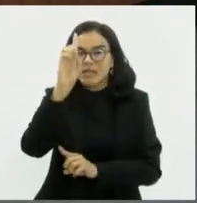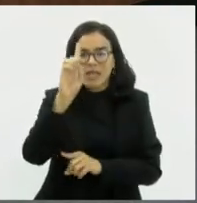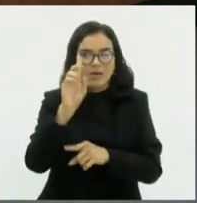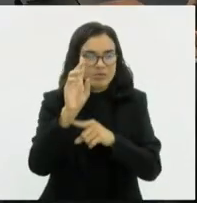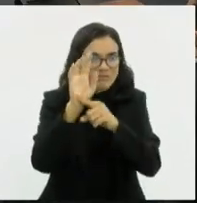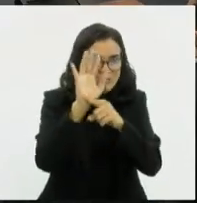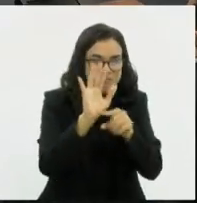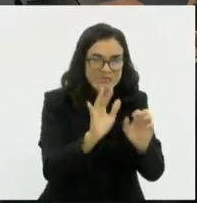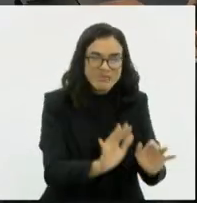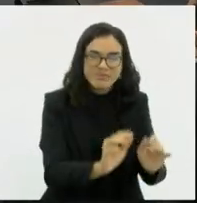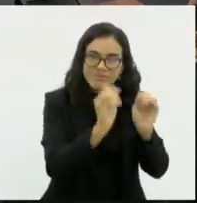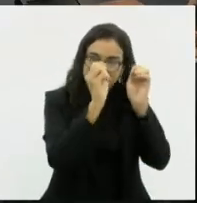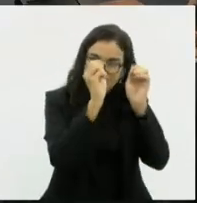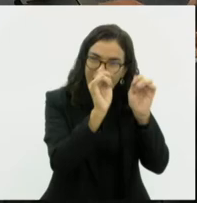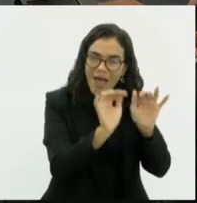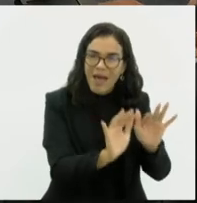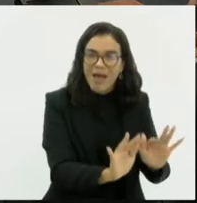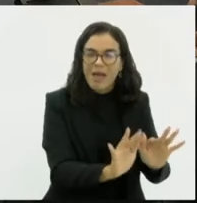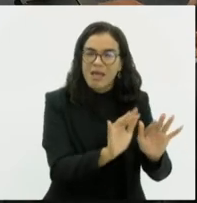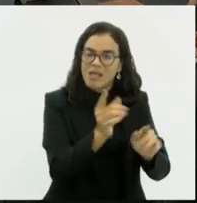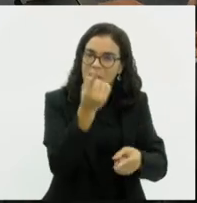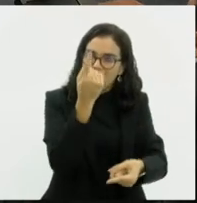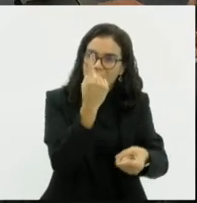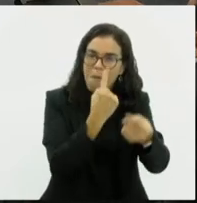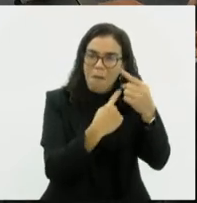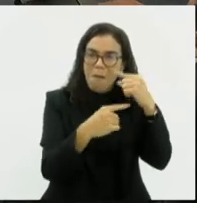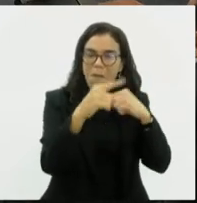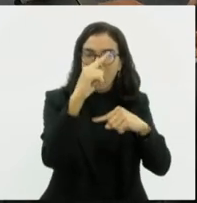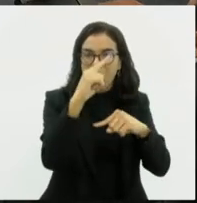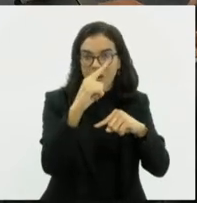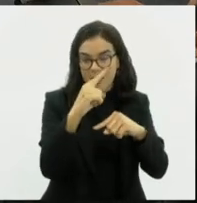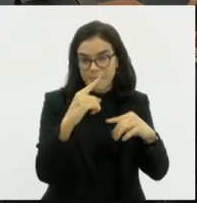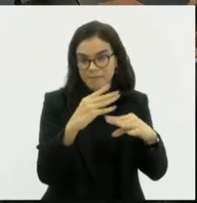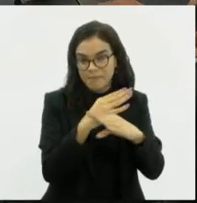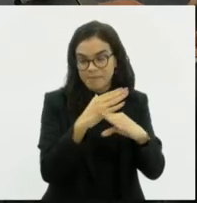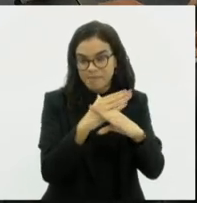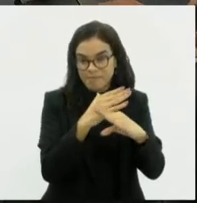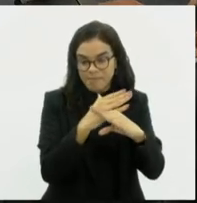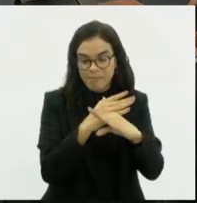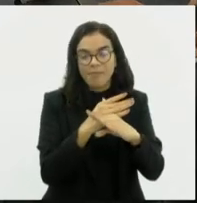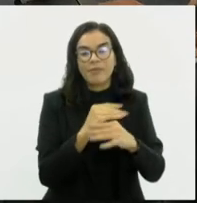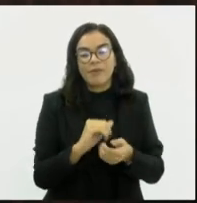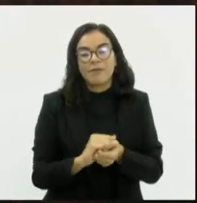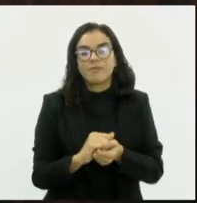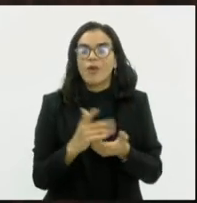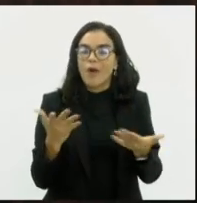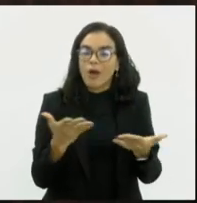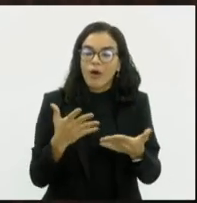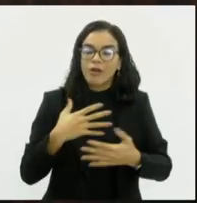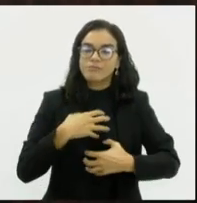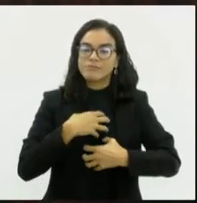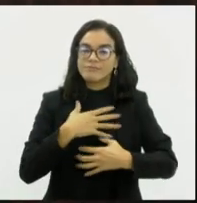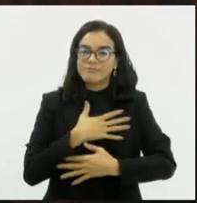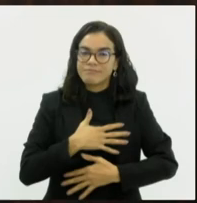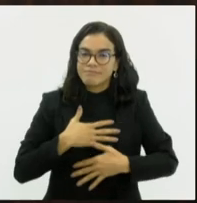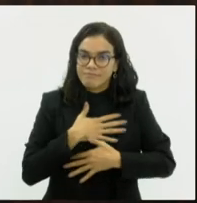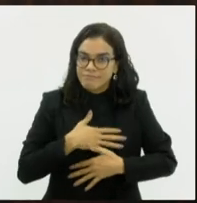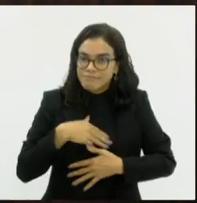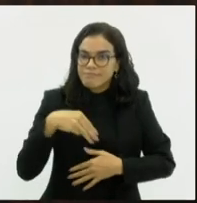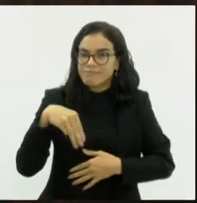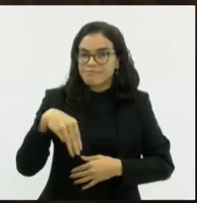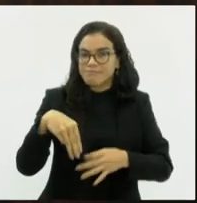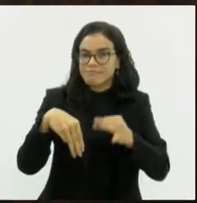tem jeito, e eles estão revolucionando aquela cidade. Então, é com muita alegria, ministra,